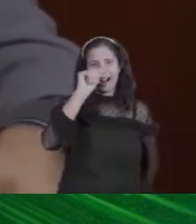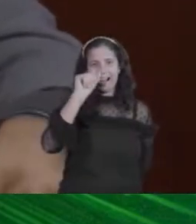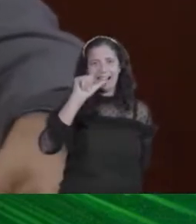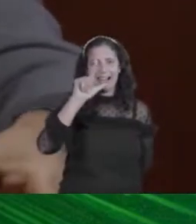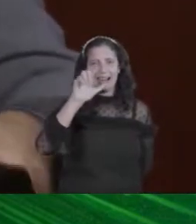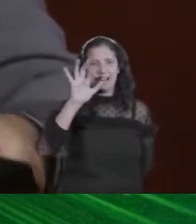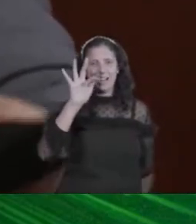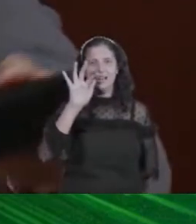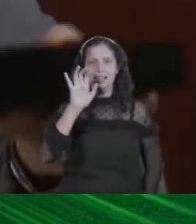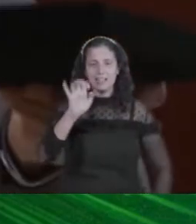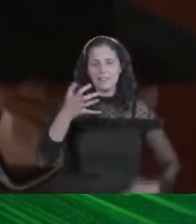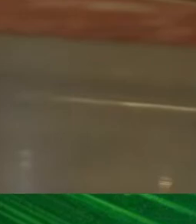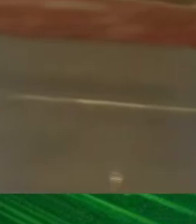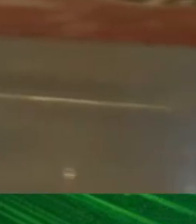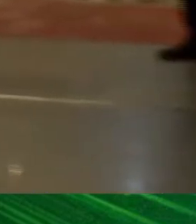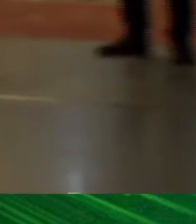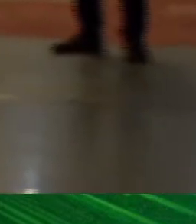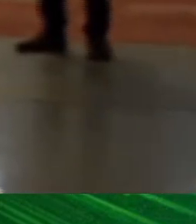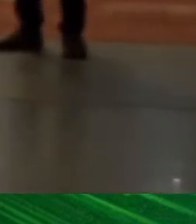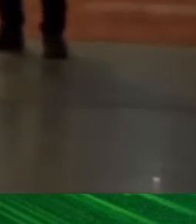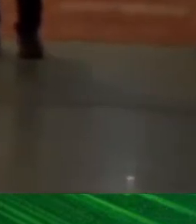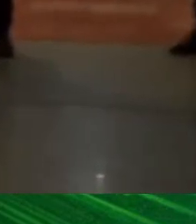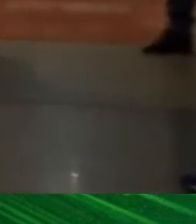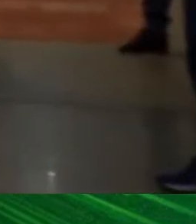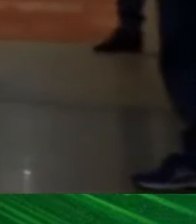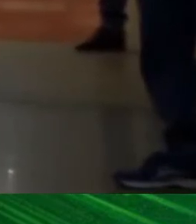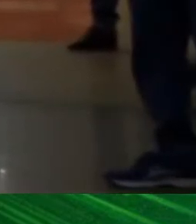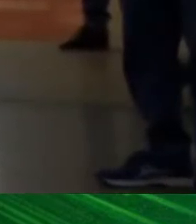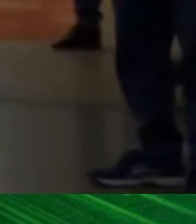Caraca velho receber a sua placa